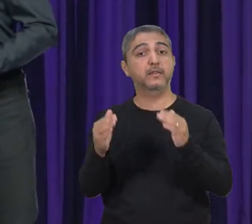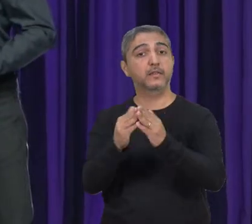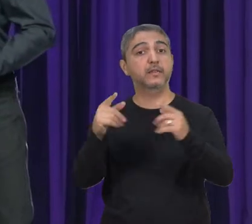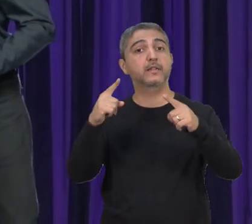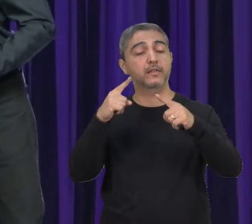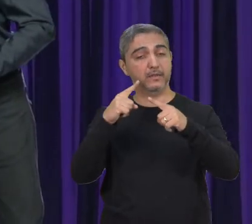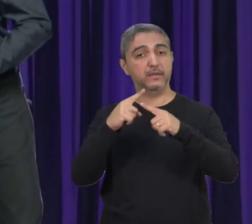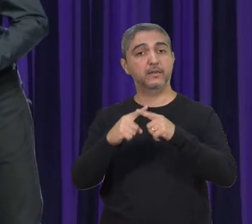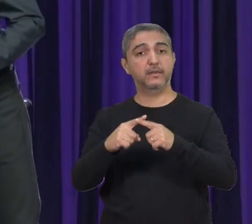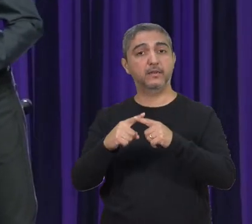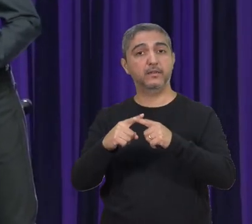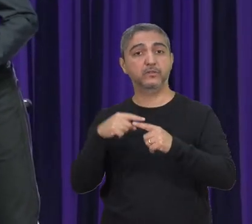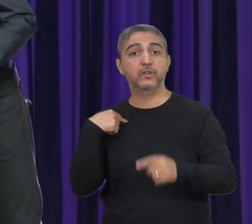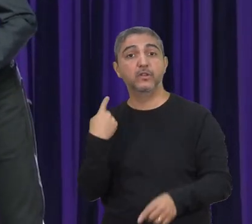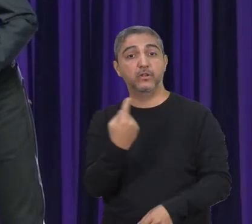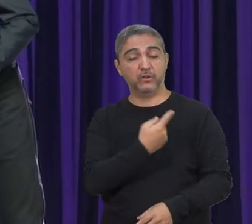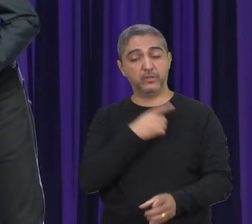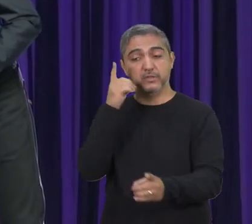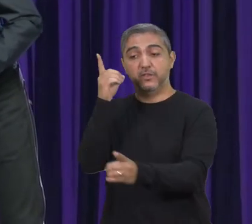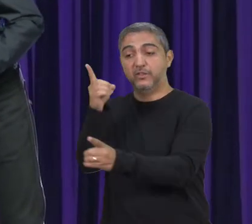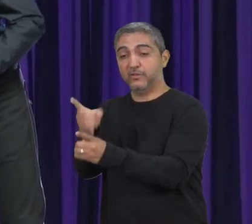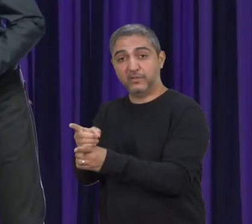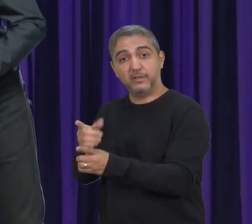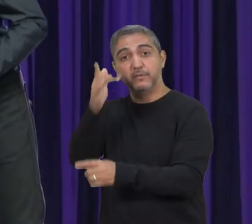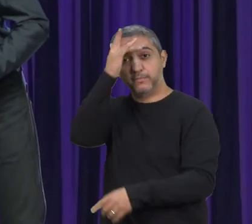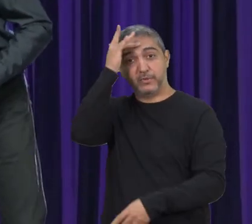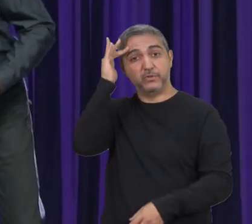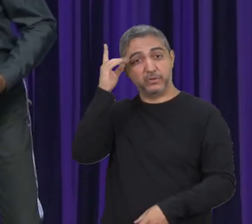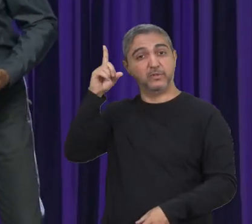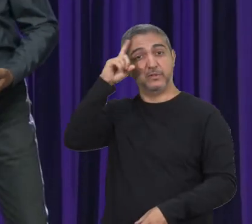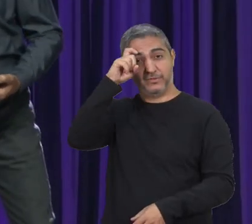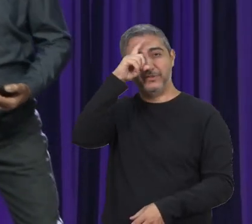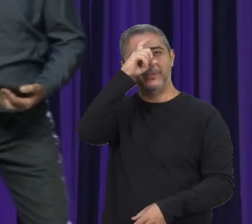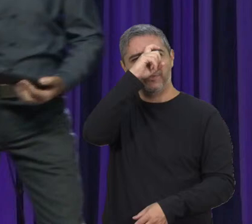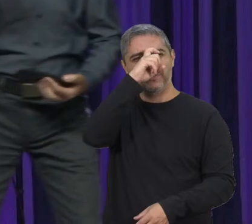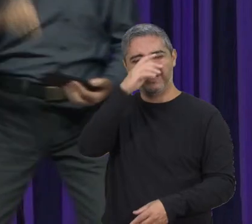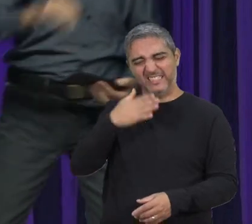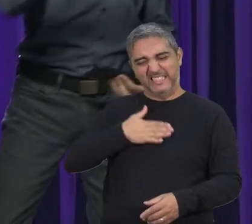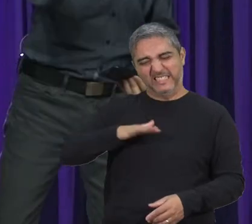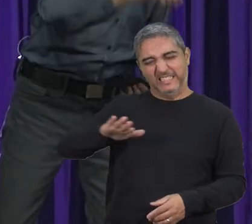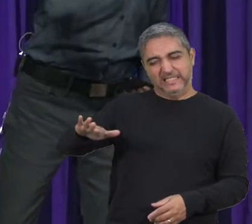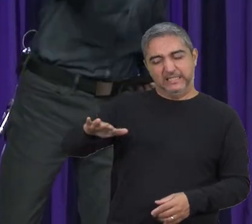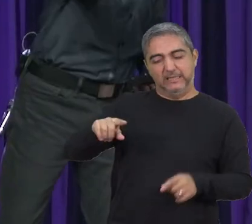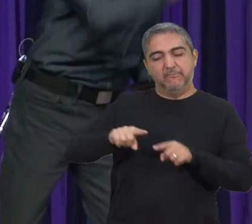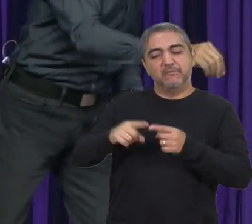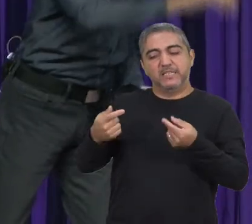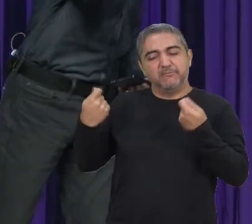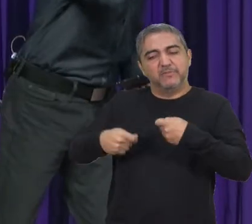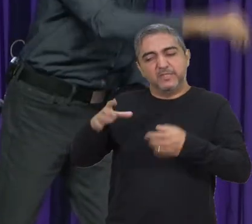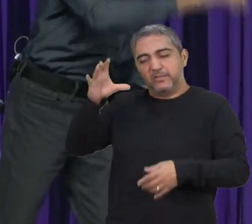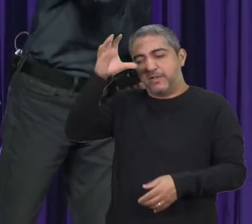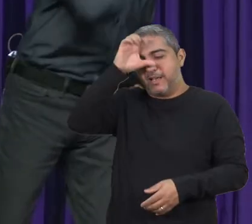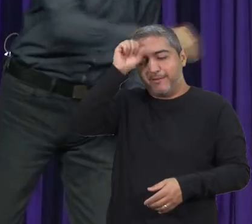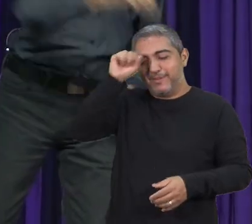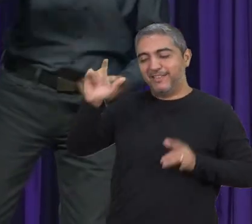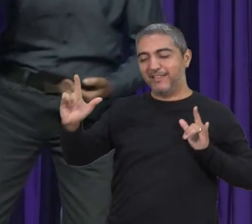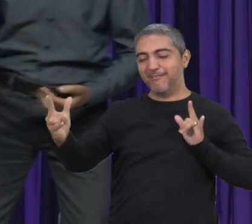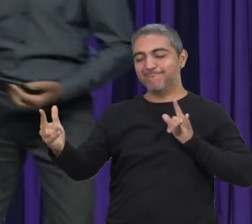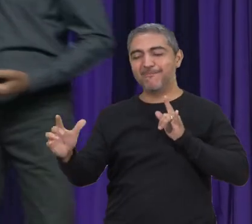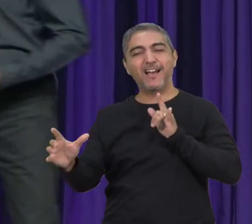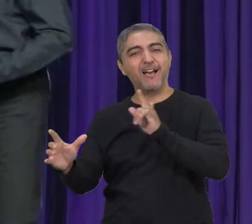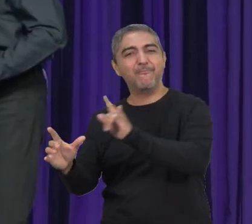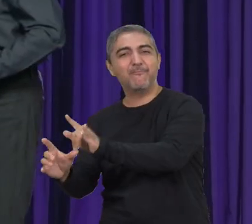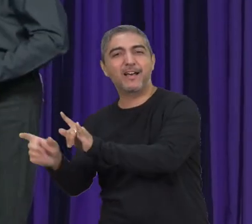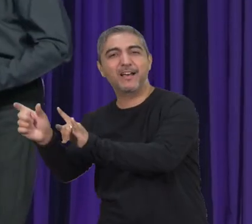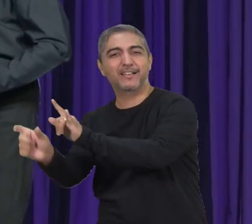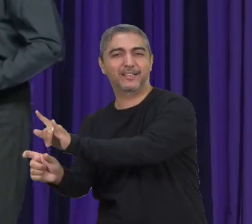encontrar gente difícil de ser amada. E nós vamos precisar aprender a amar pessoas que são difíceis de